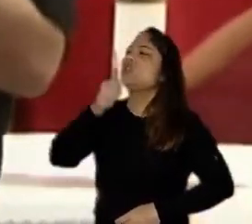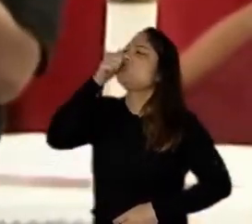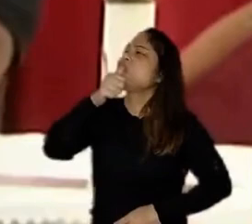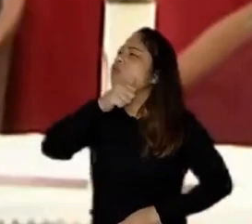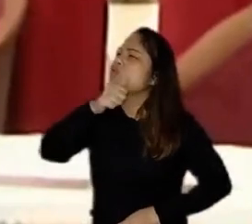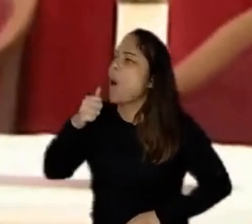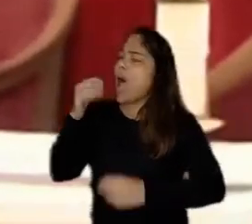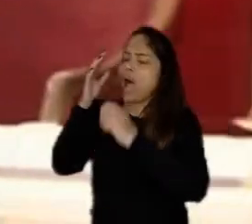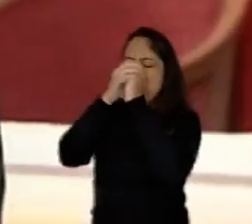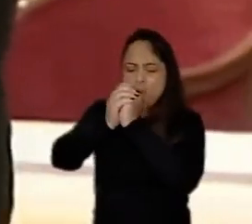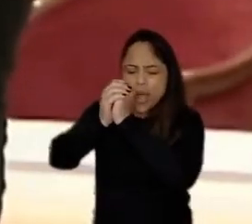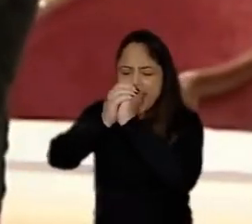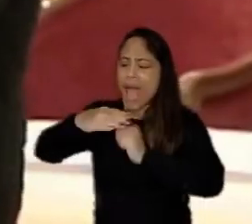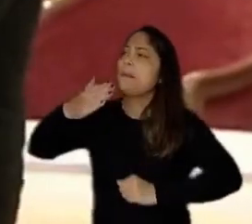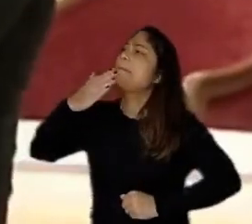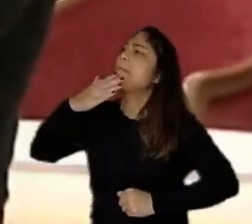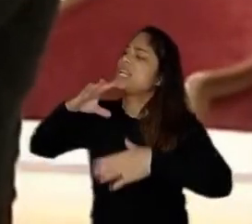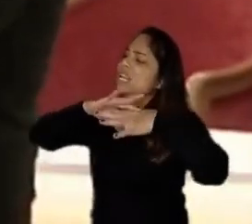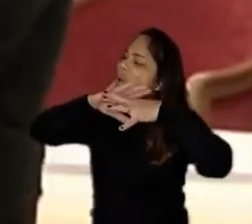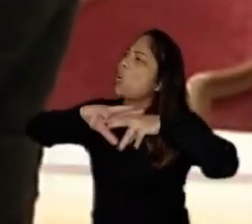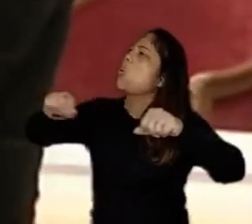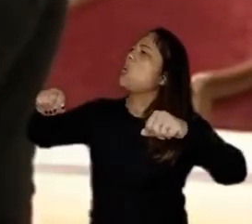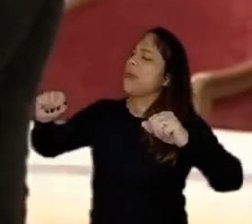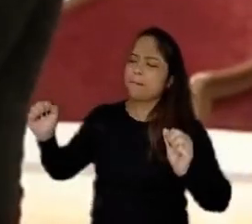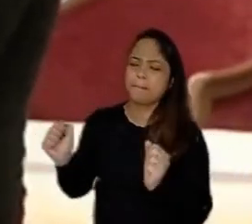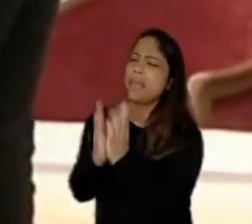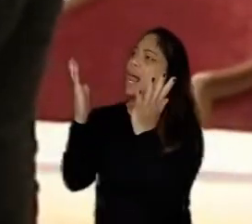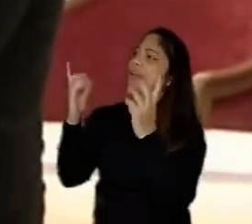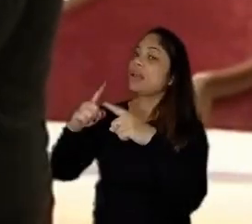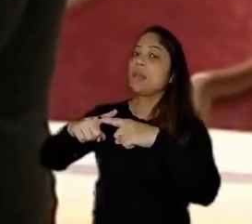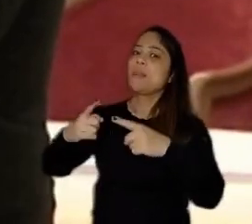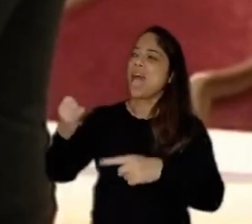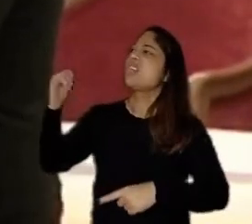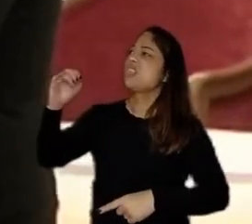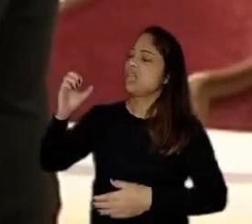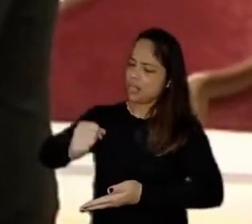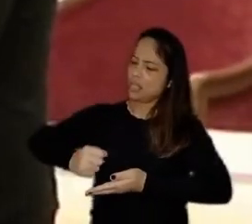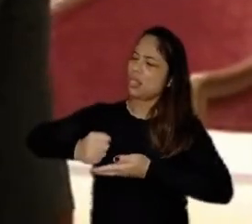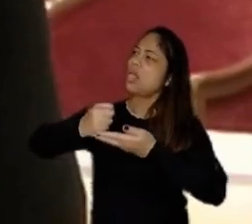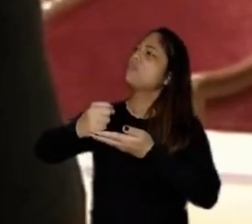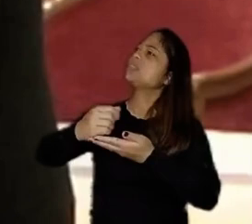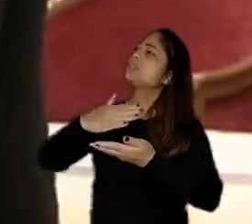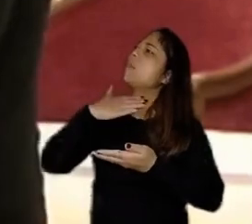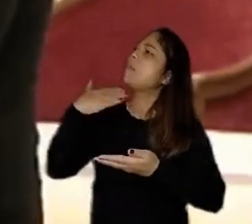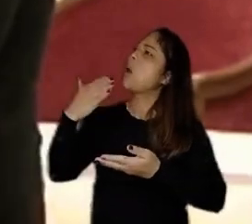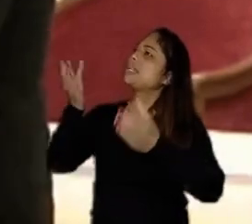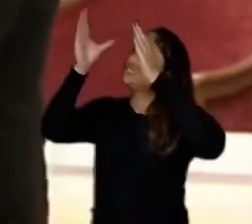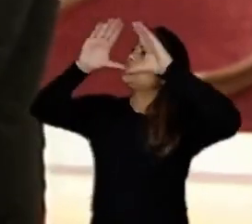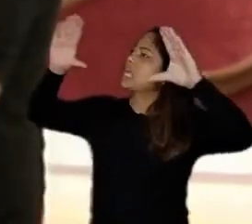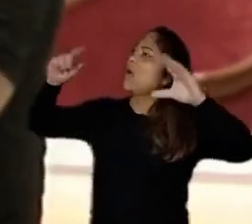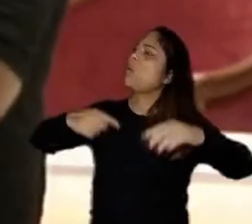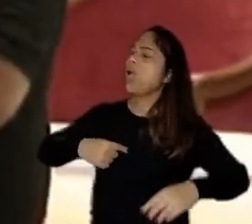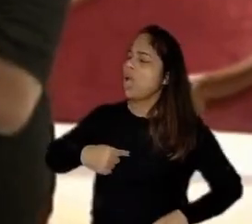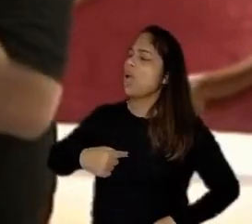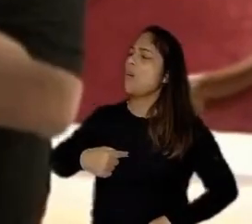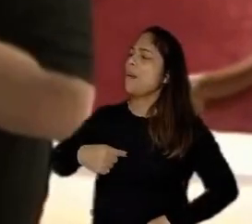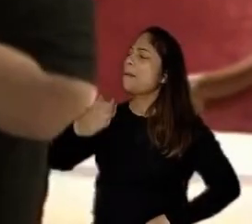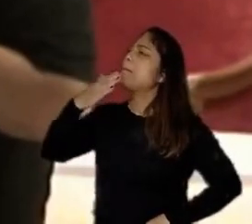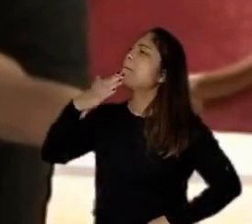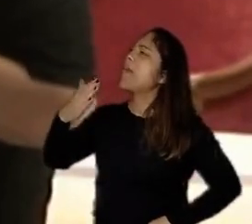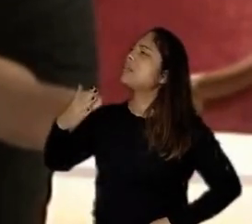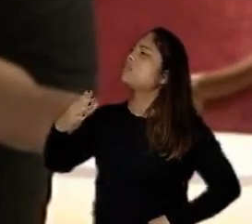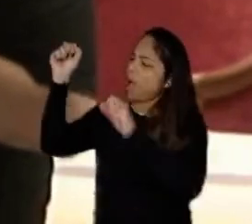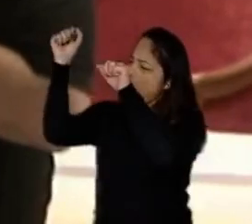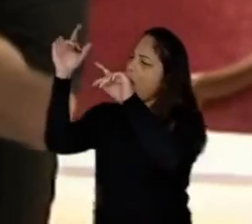da tua vontade que haja a cura, é milagre. Mas se for salvação, é milagre também. Permita que ela morra na